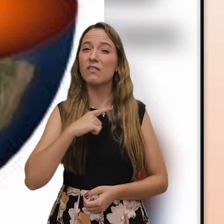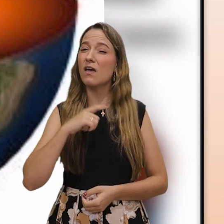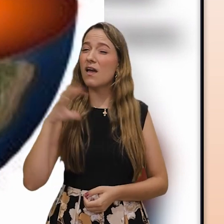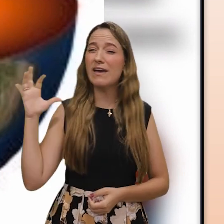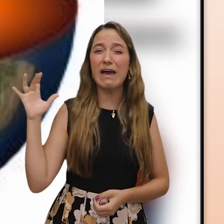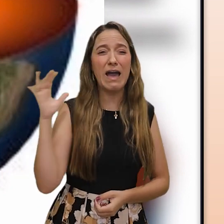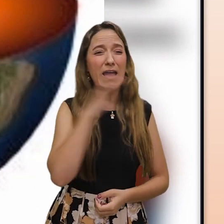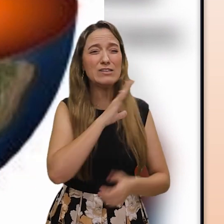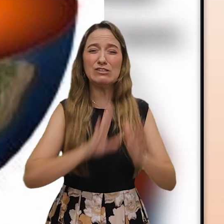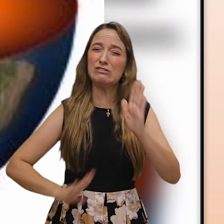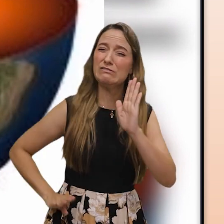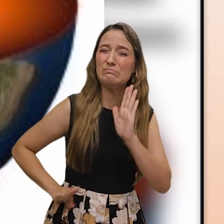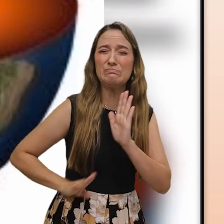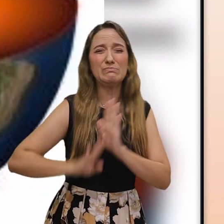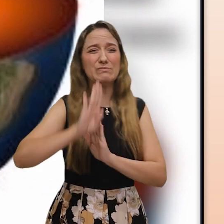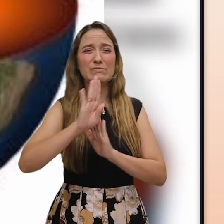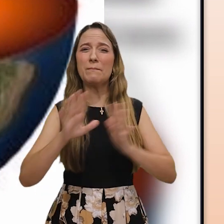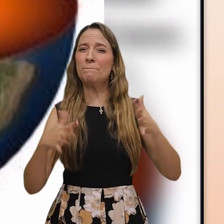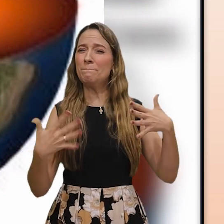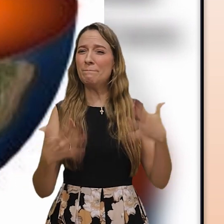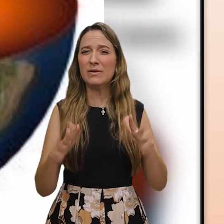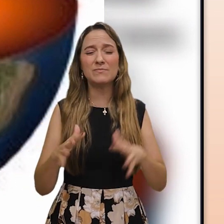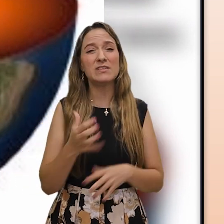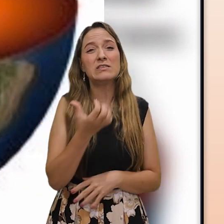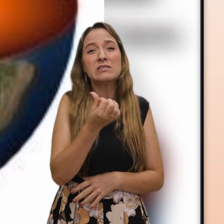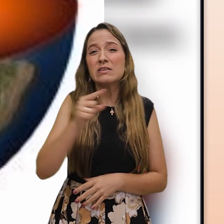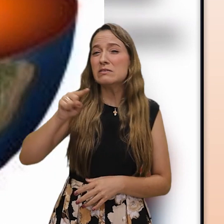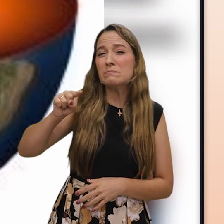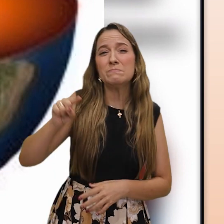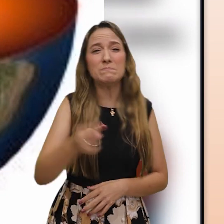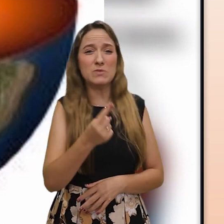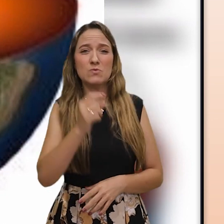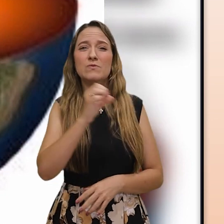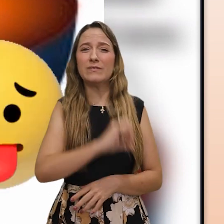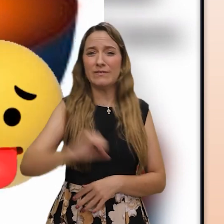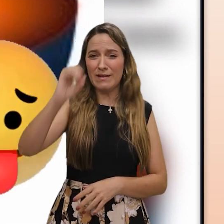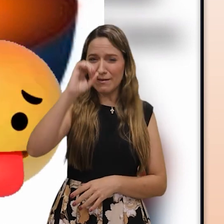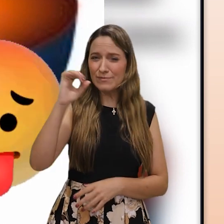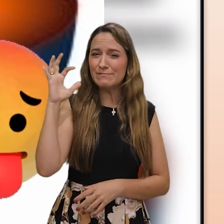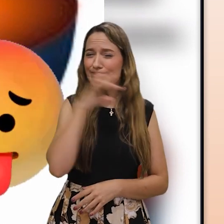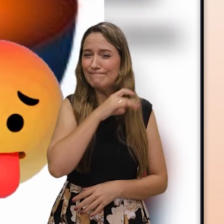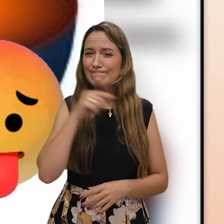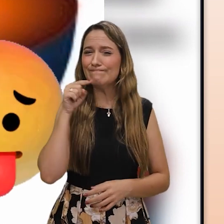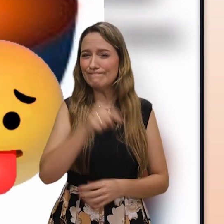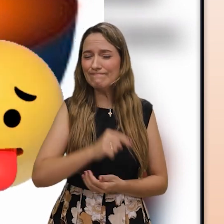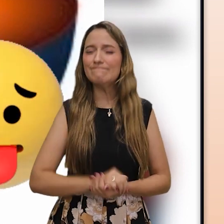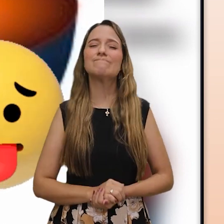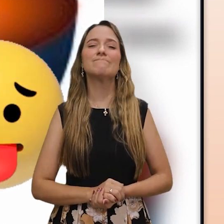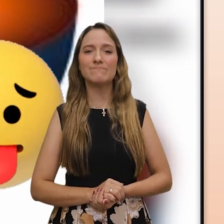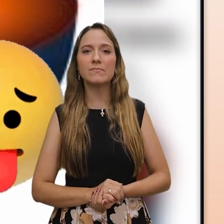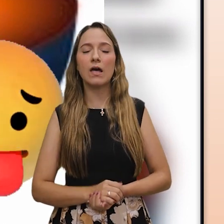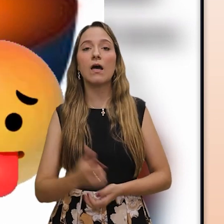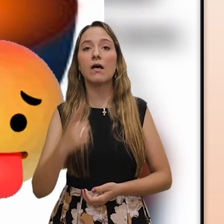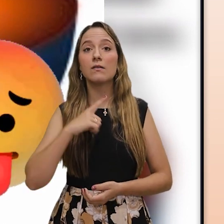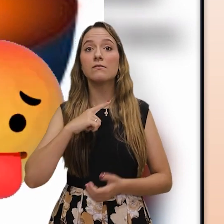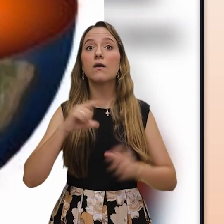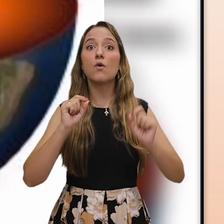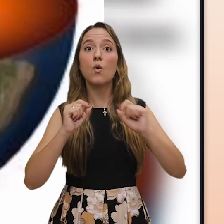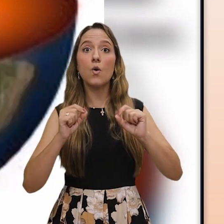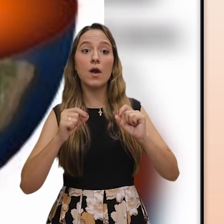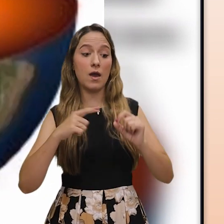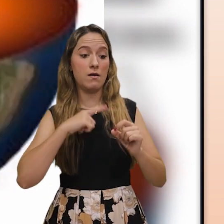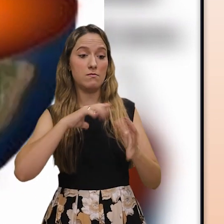superfície do nosso planeta. Nele, as temperaturas são ainda mais altas, em torno de 6.000 graus